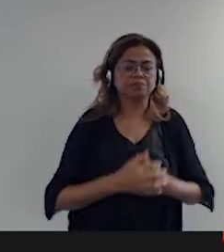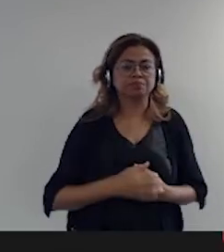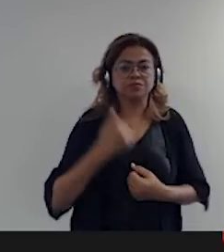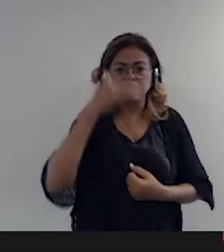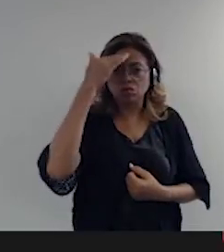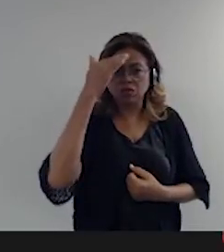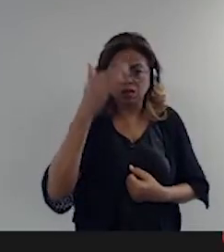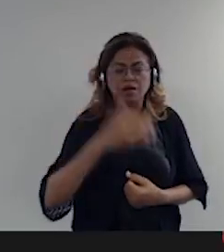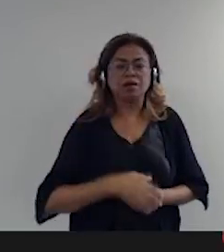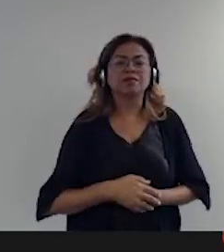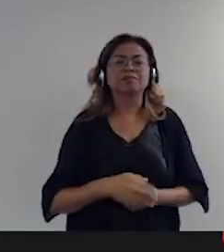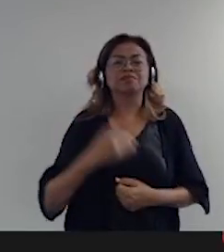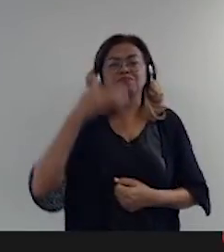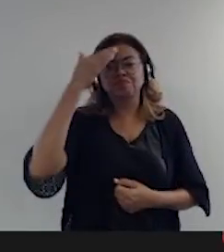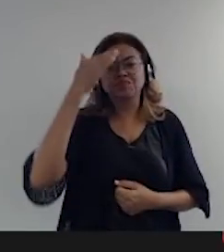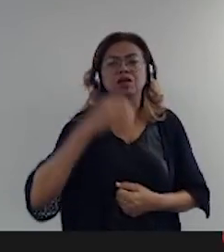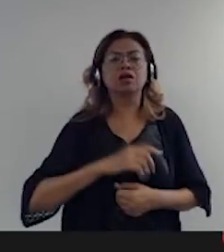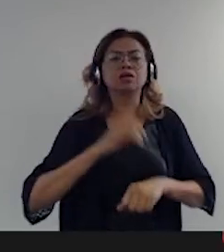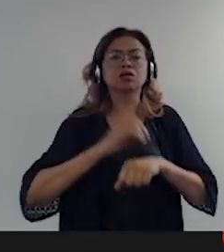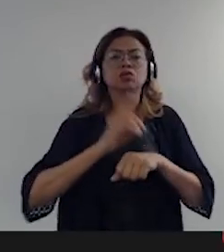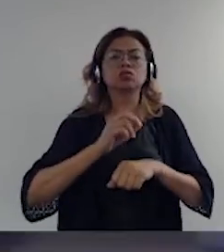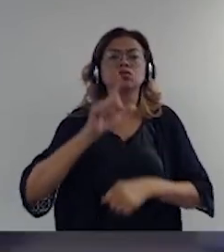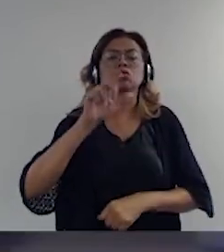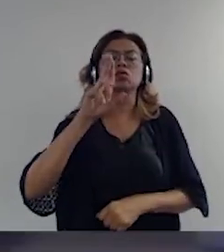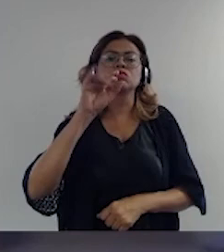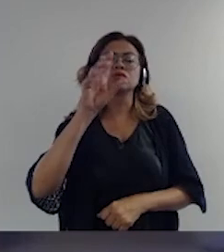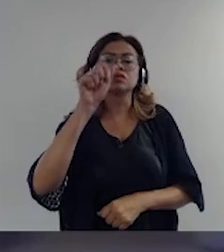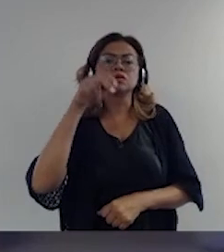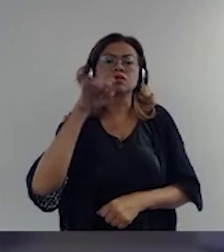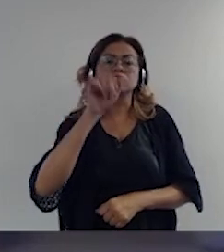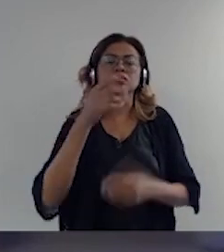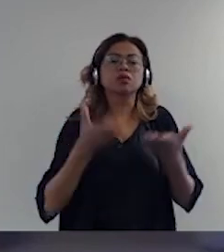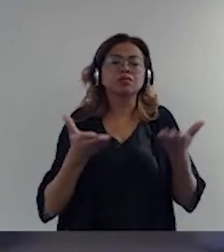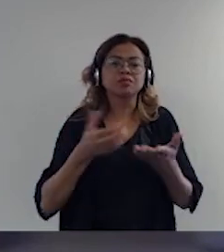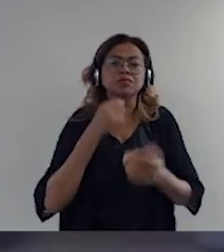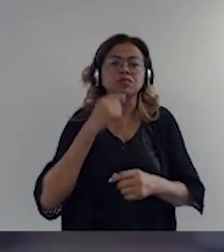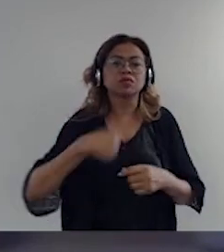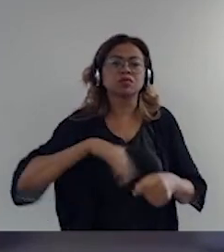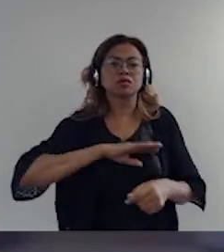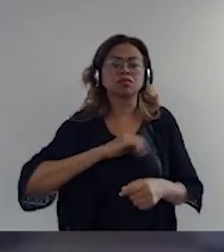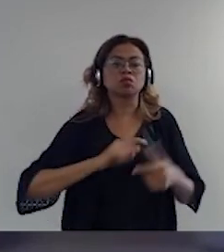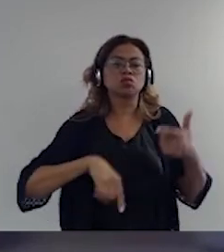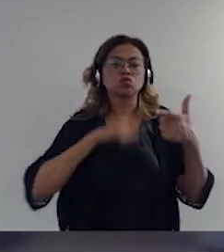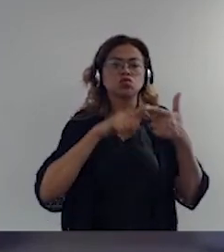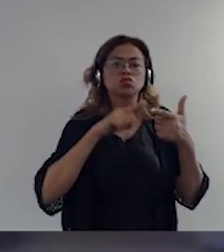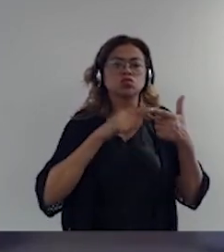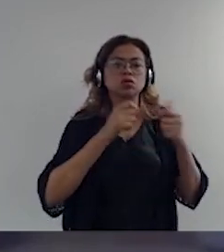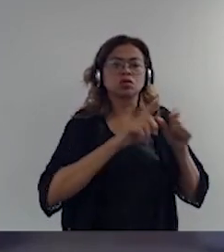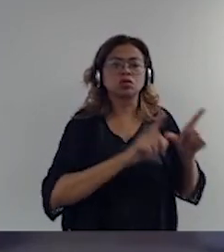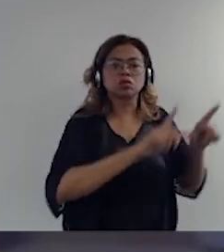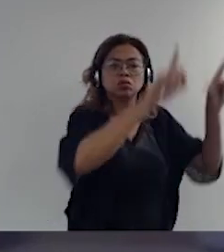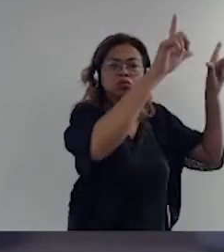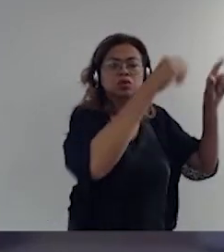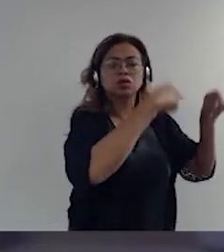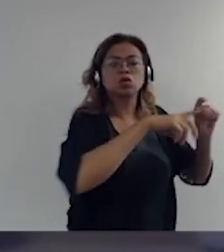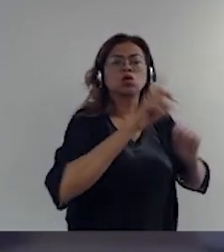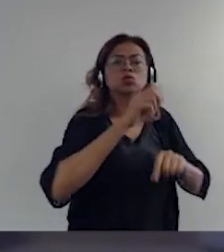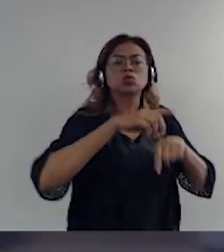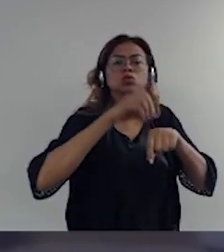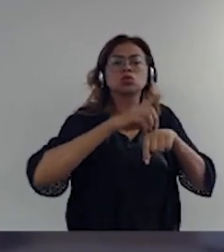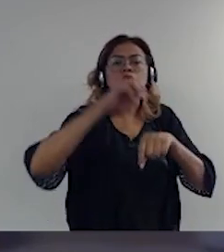muito obrigada pela brilhante exposição. Passamos agora ao nosso segundo painelista, que é o doutor